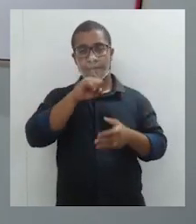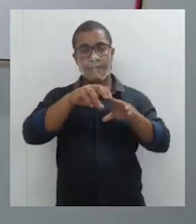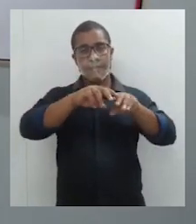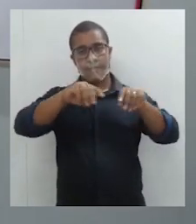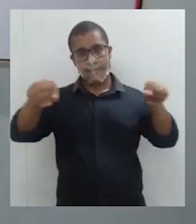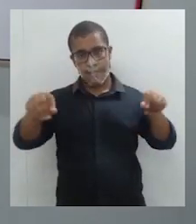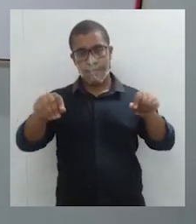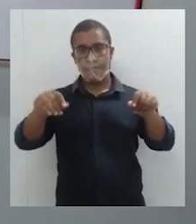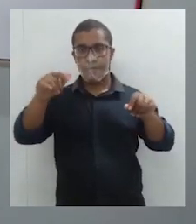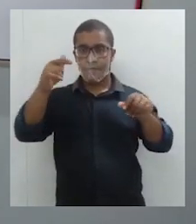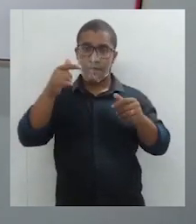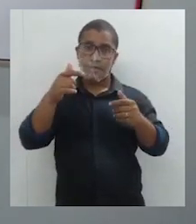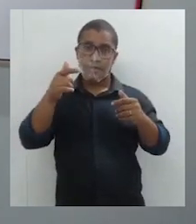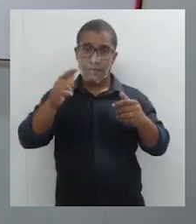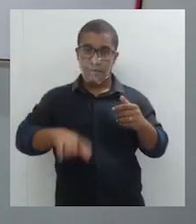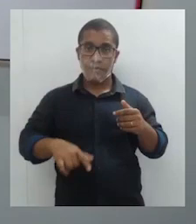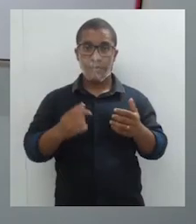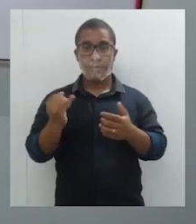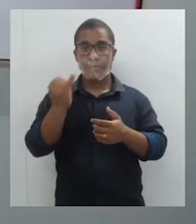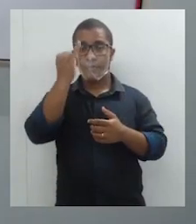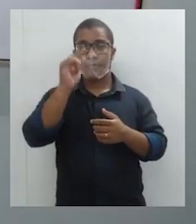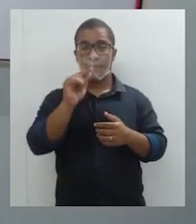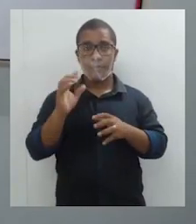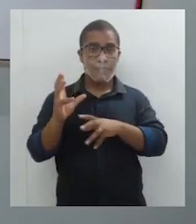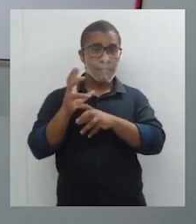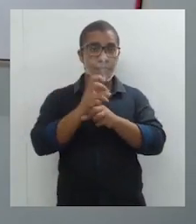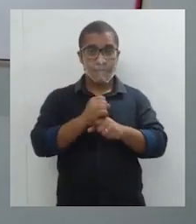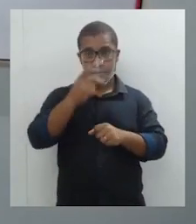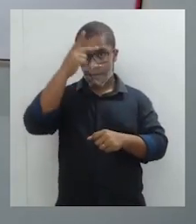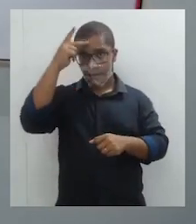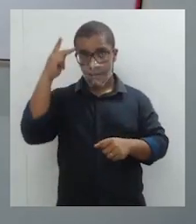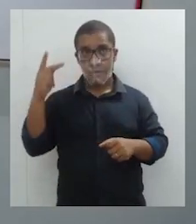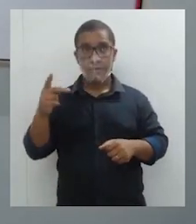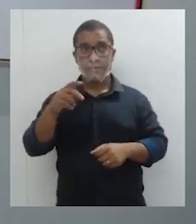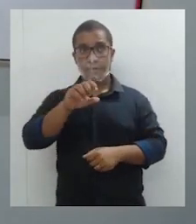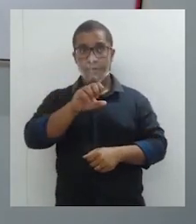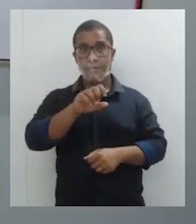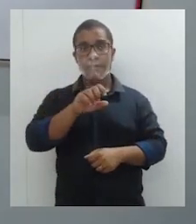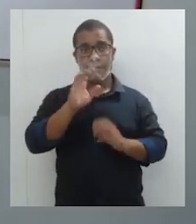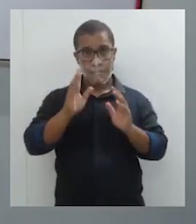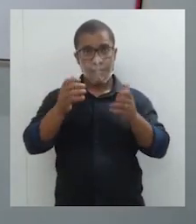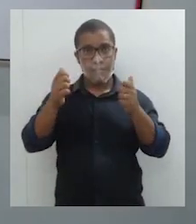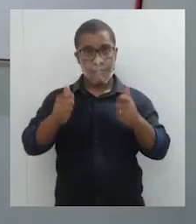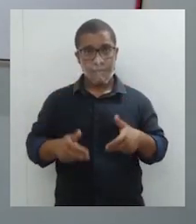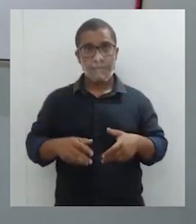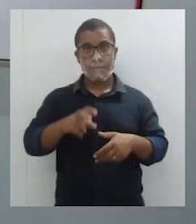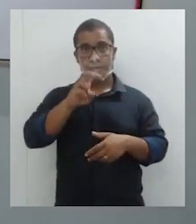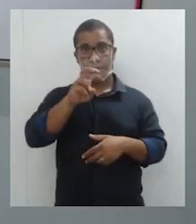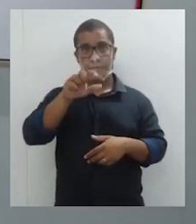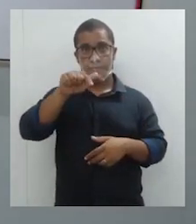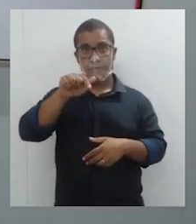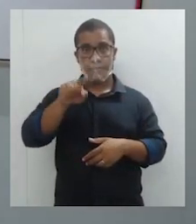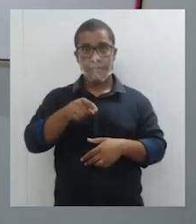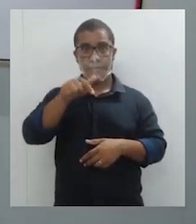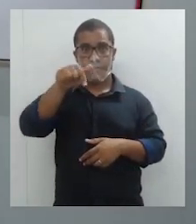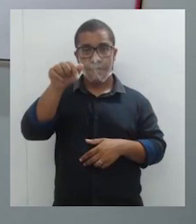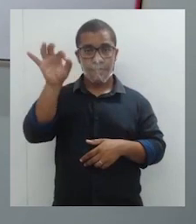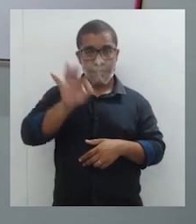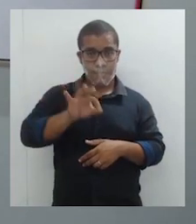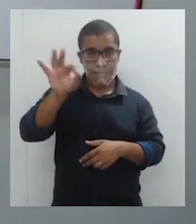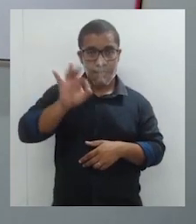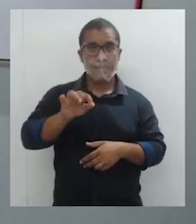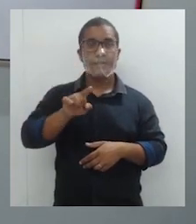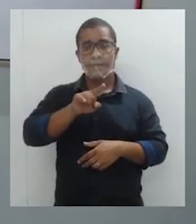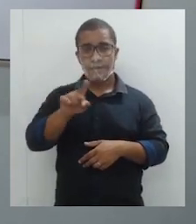eles falam e outra algo importante e aquele desse total de pessoas esse contingente que eu falei 57,7 por